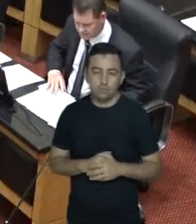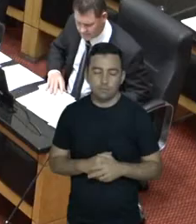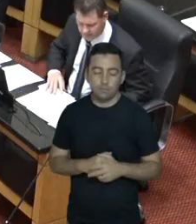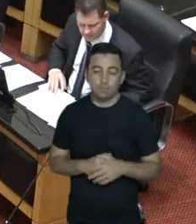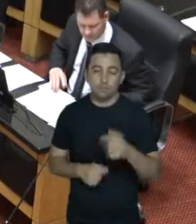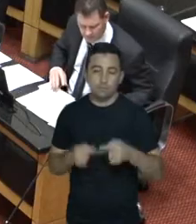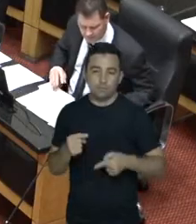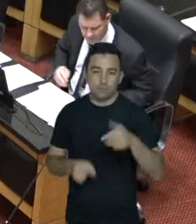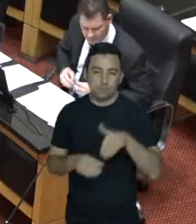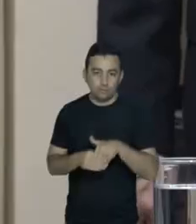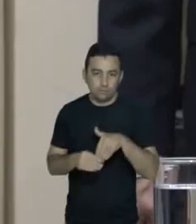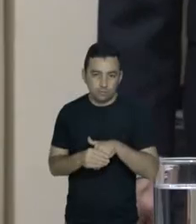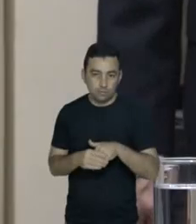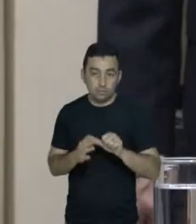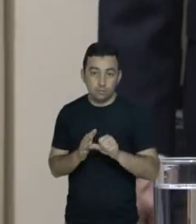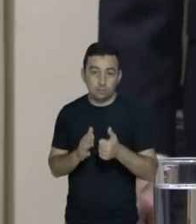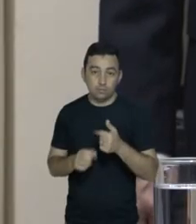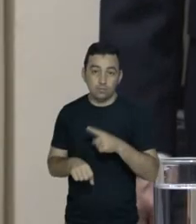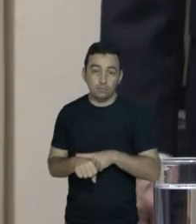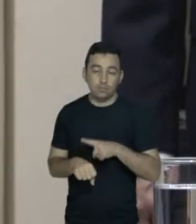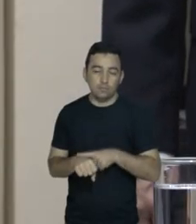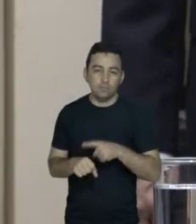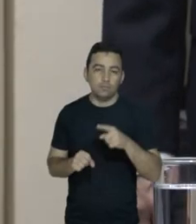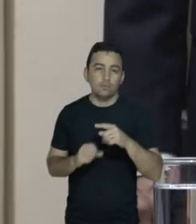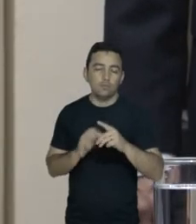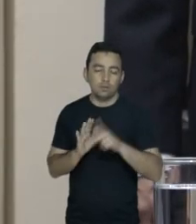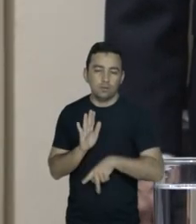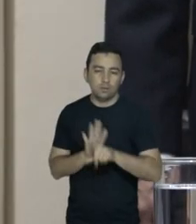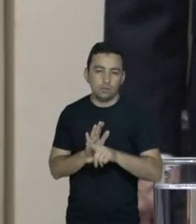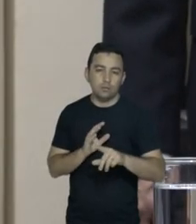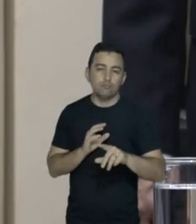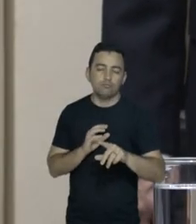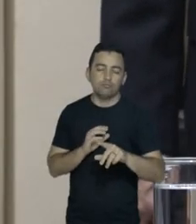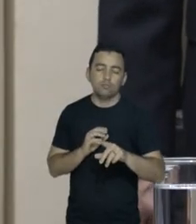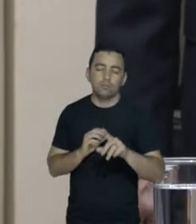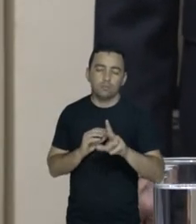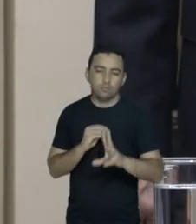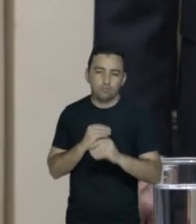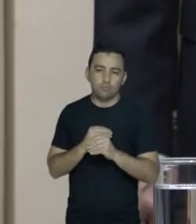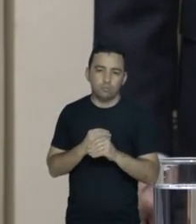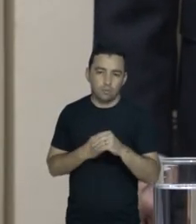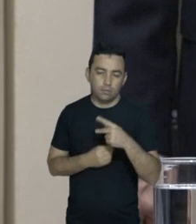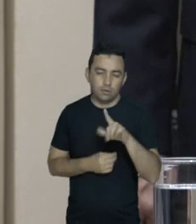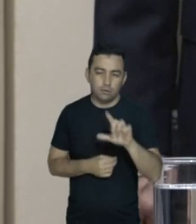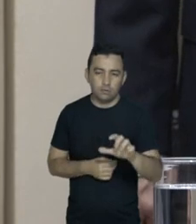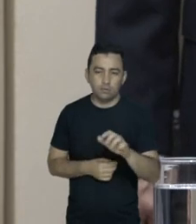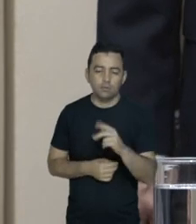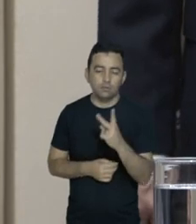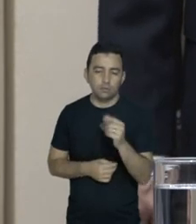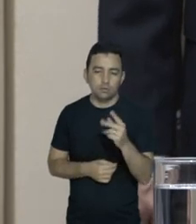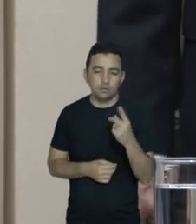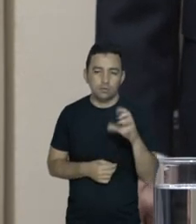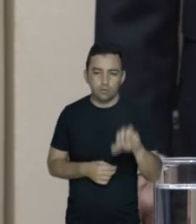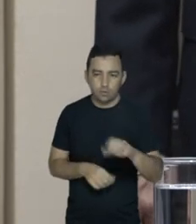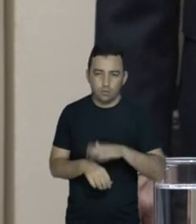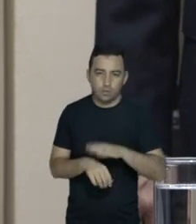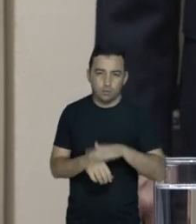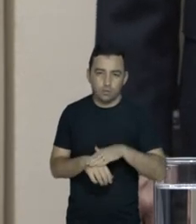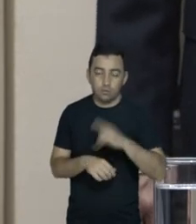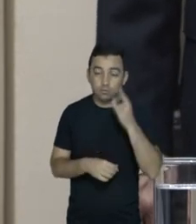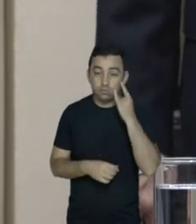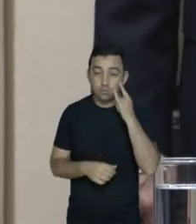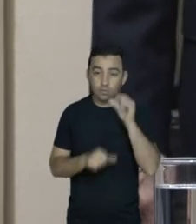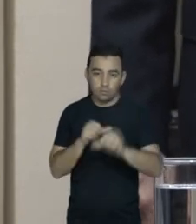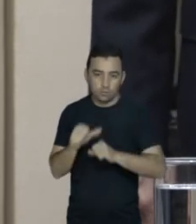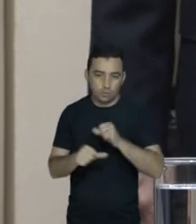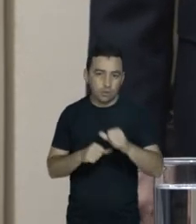Discussão e votação em primeiro turno do projeto de lei complementar PLC 35/2019, autor deputado Mauro de Nadal, altera o